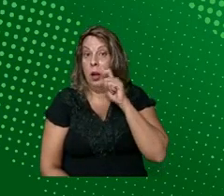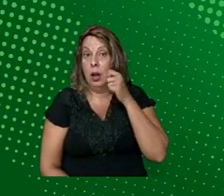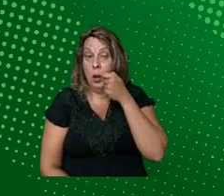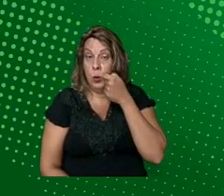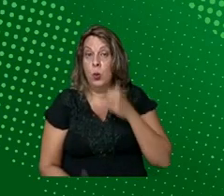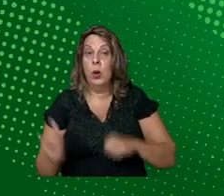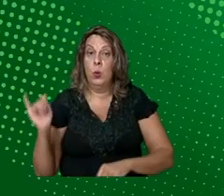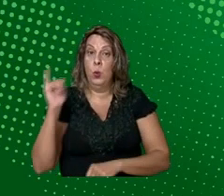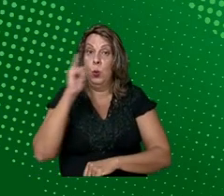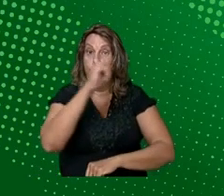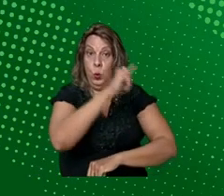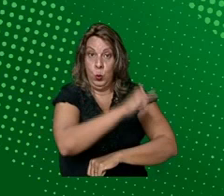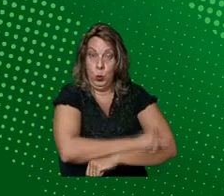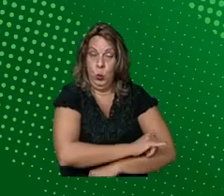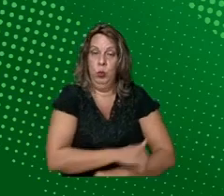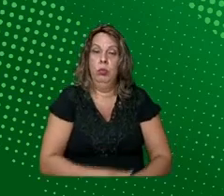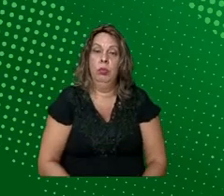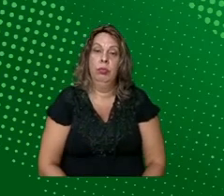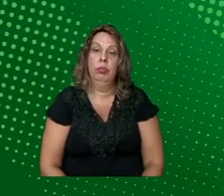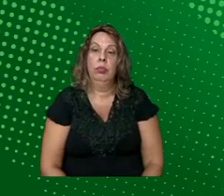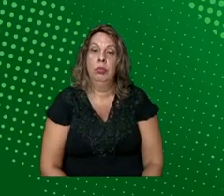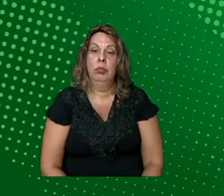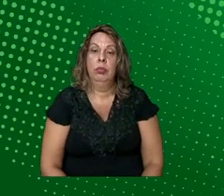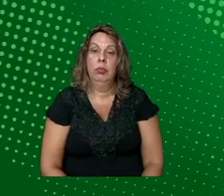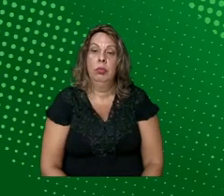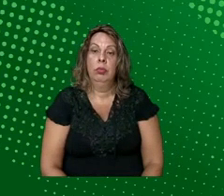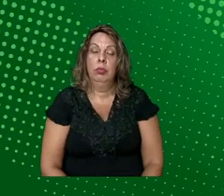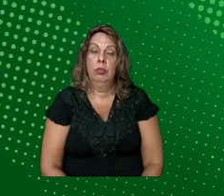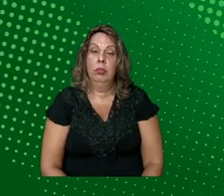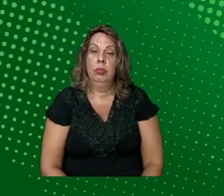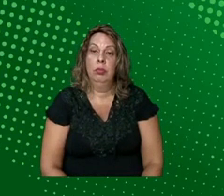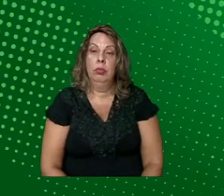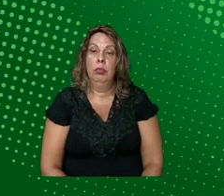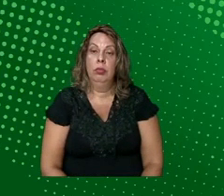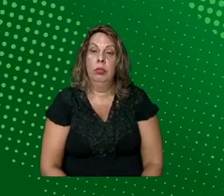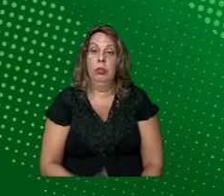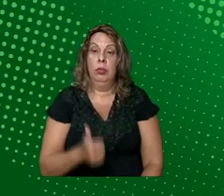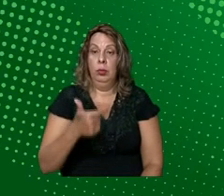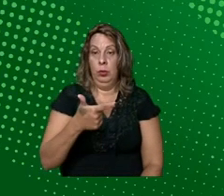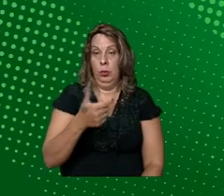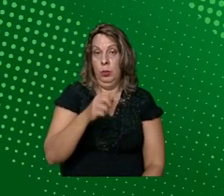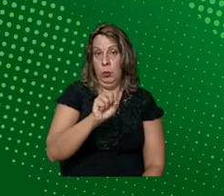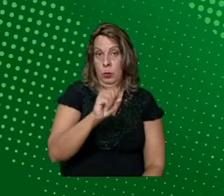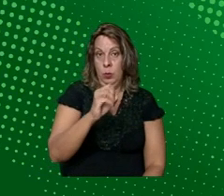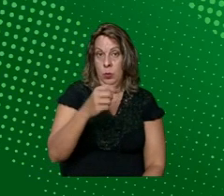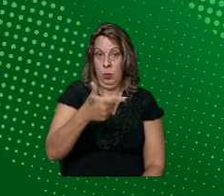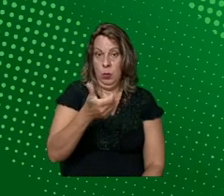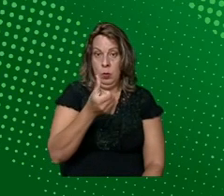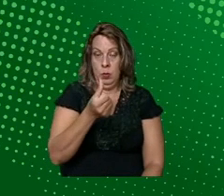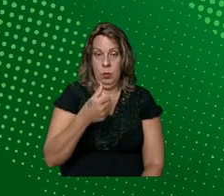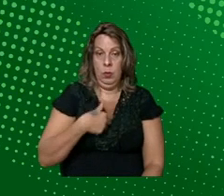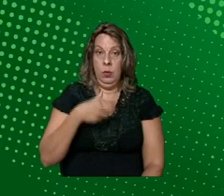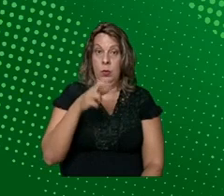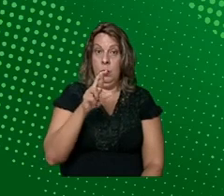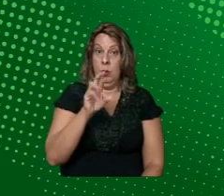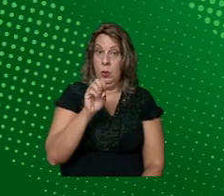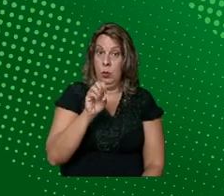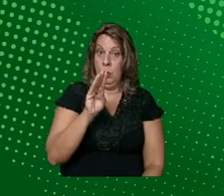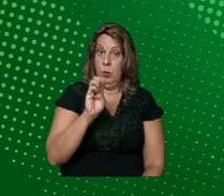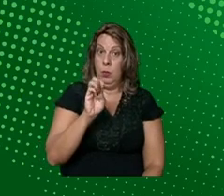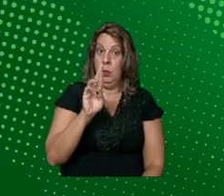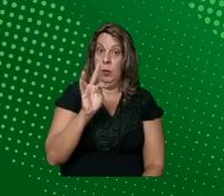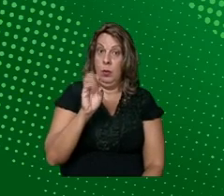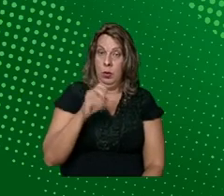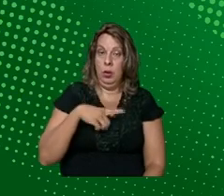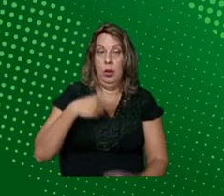Daiane, da Regional Atalaia. E para fechar o time... Fechando aí com 128026, Roberto Barreto,